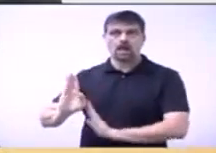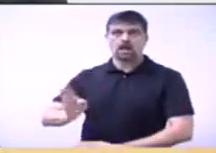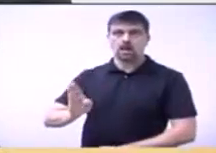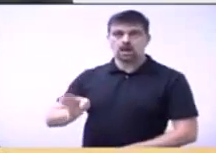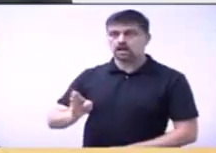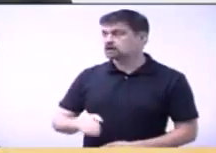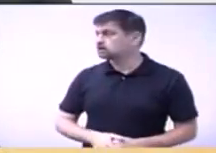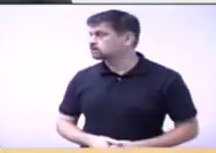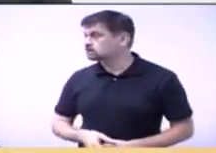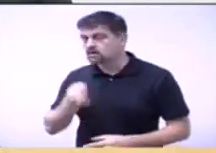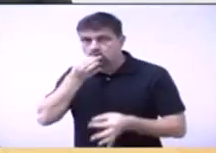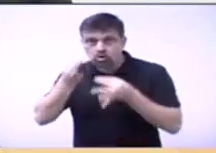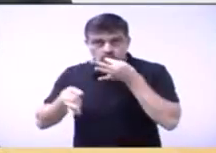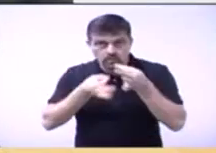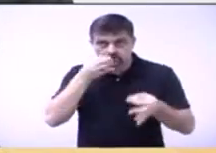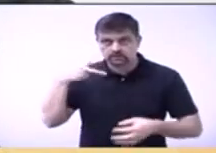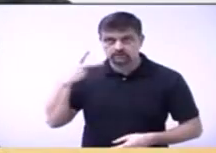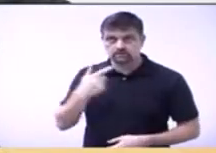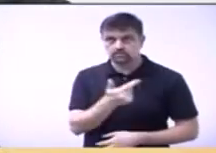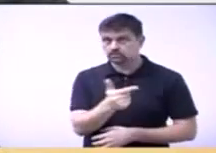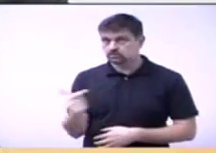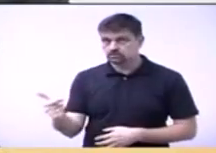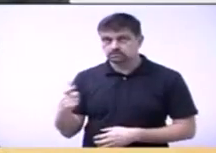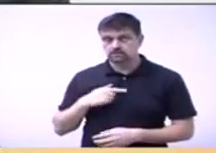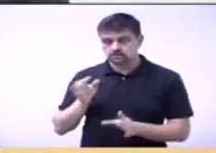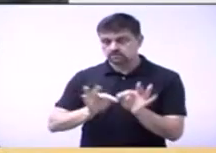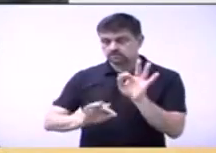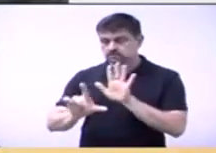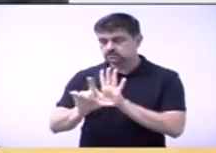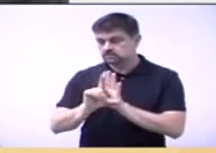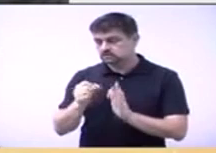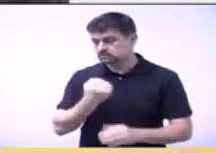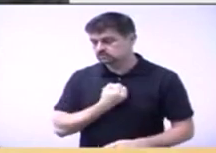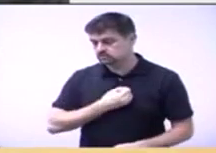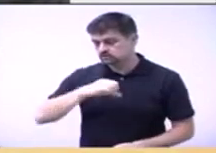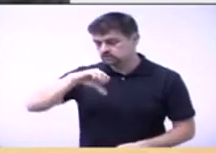Nenhum vereador mais querendo fazer uso da palavra. Projeto de lei